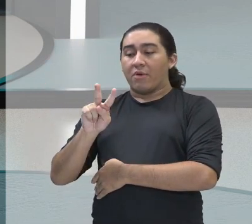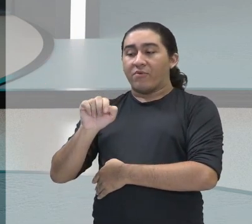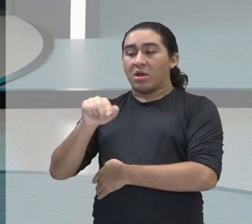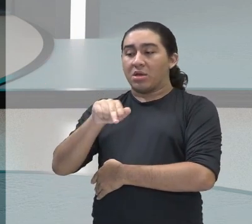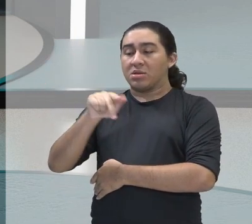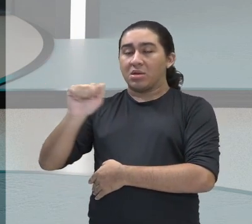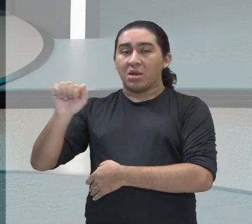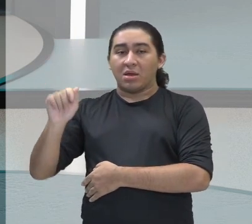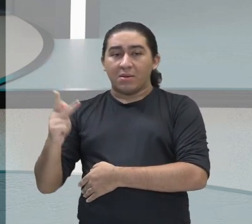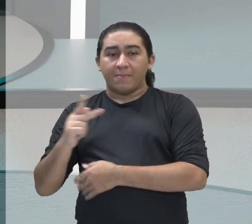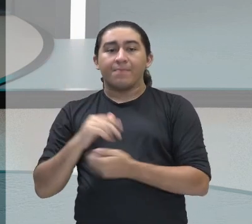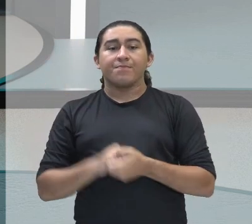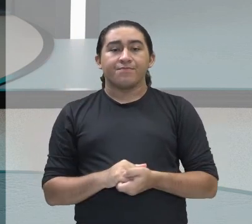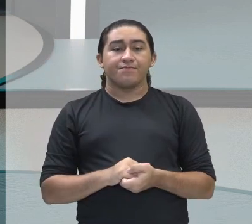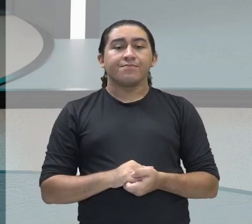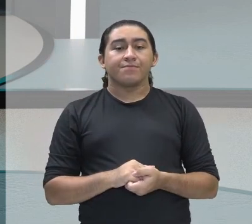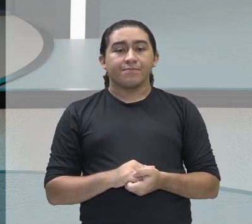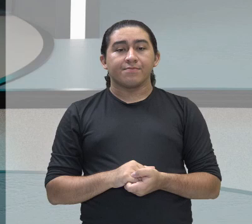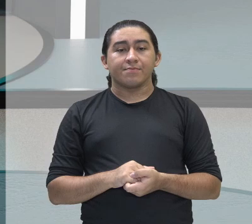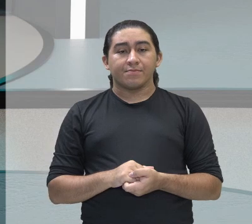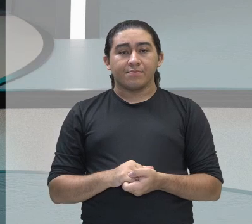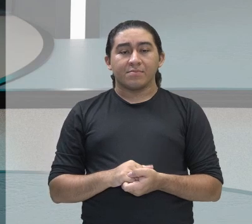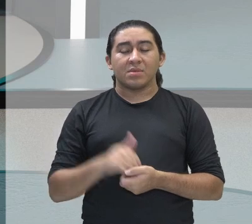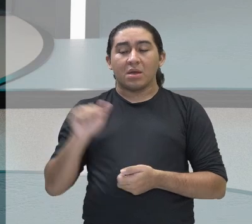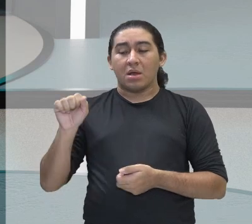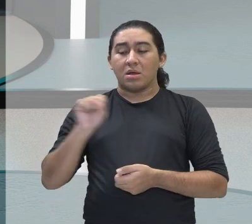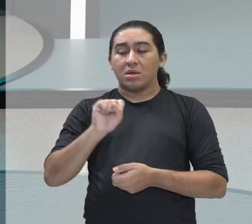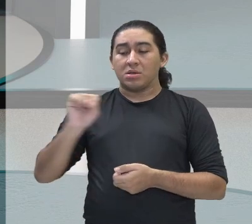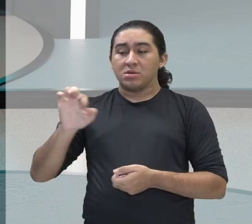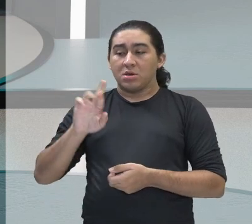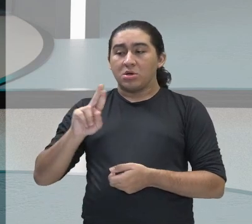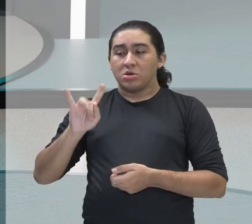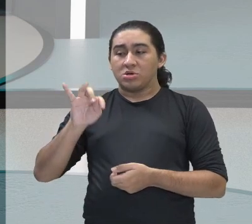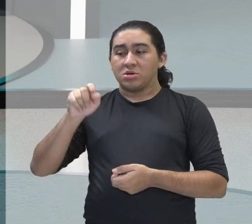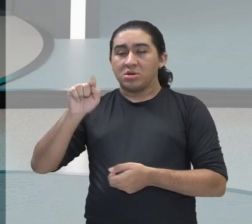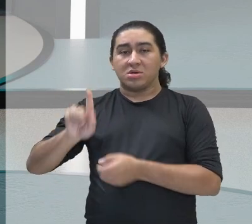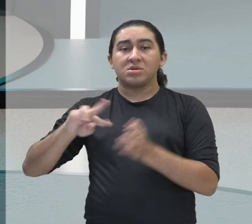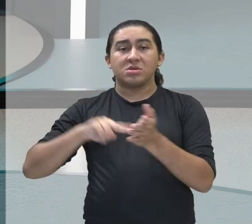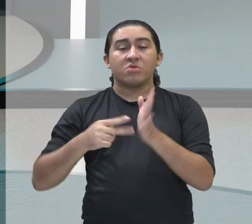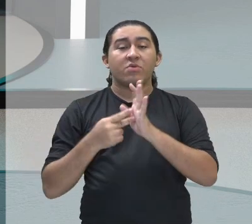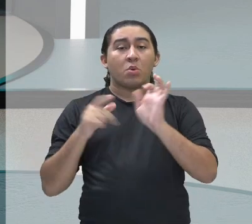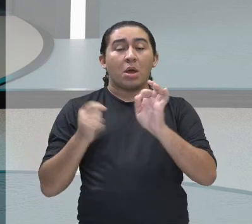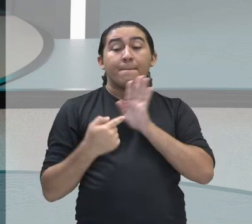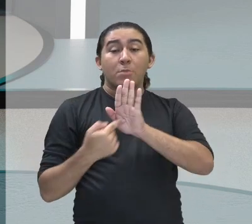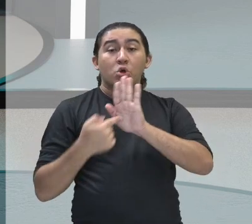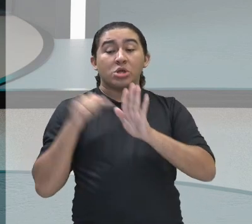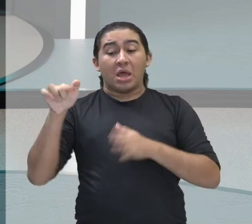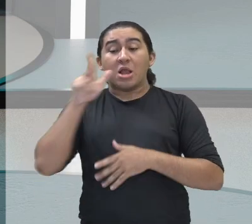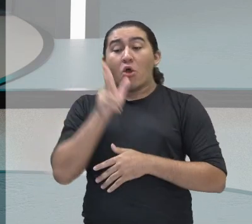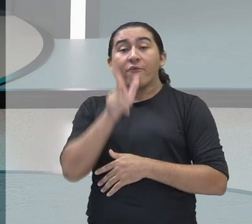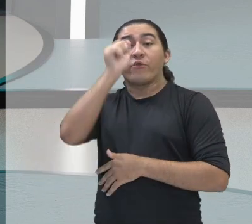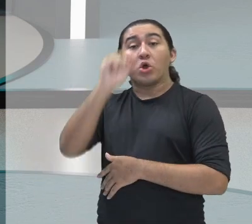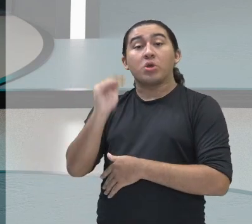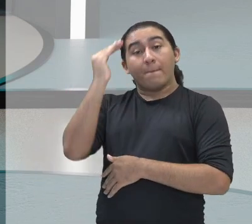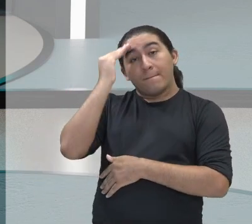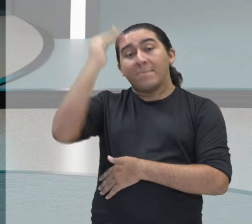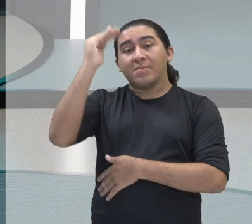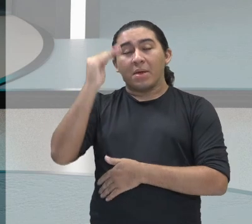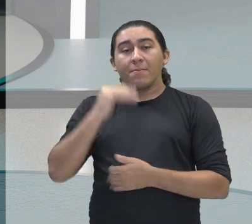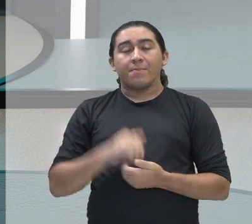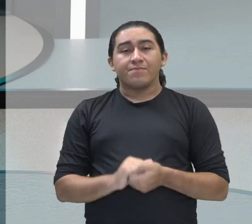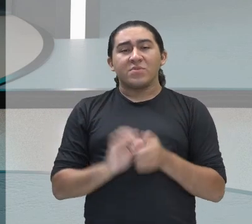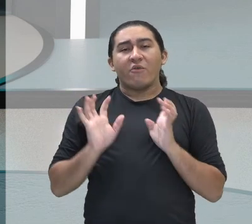de assegurando, mostrando, né, que ele é o mais poderoso, tá certo? Então, a first lion quer dizer o feroz, first